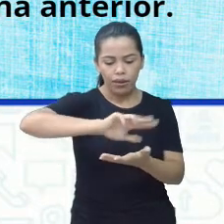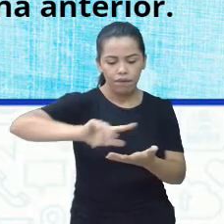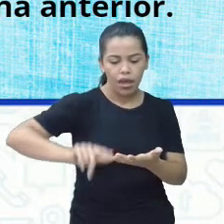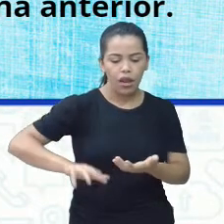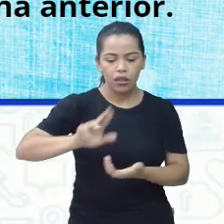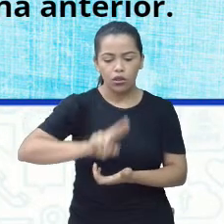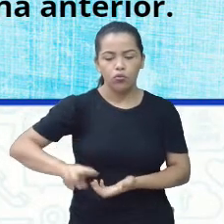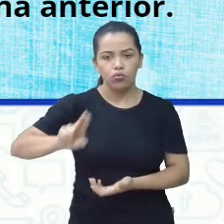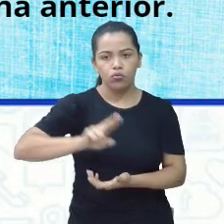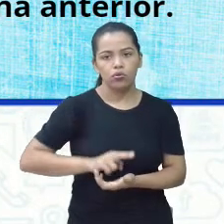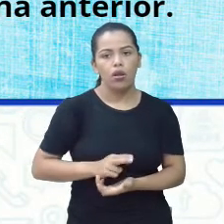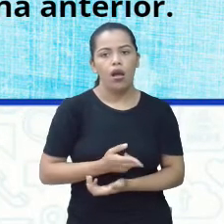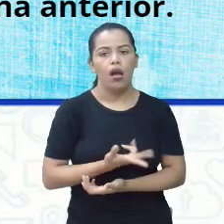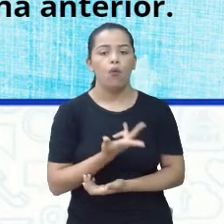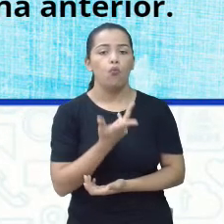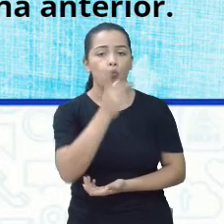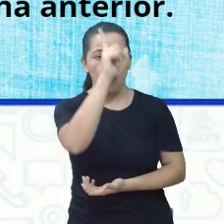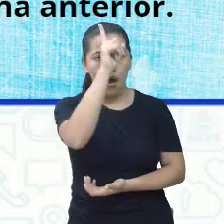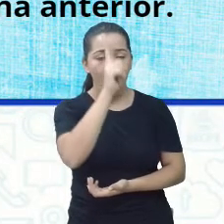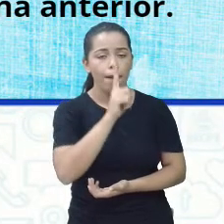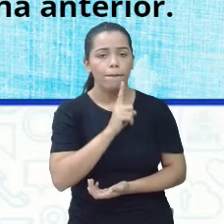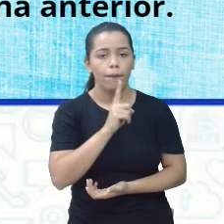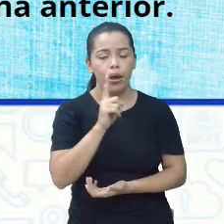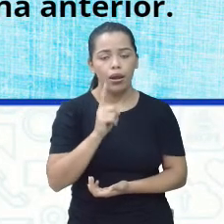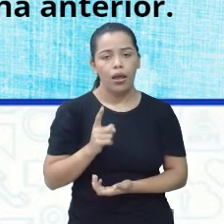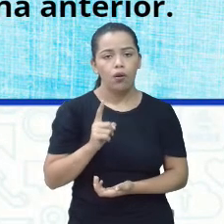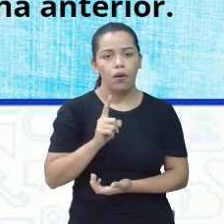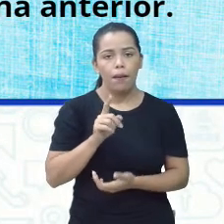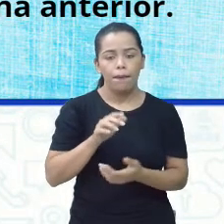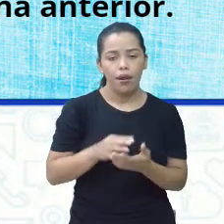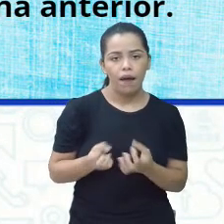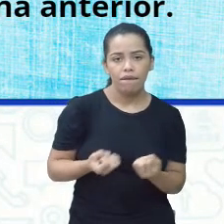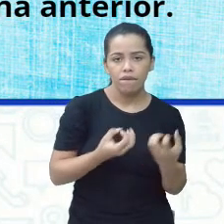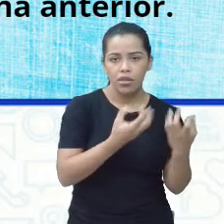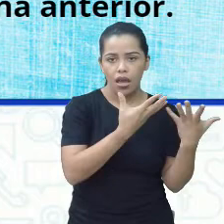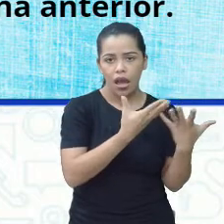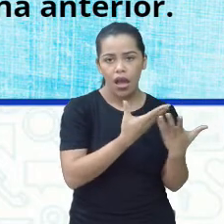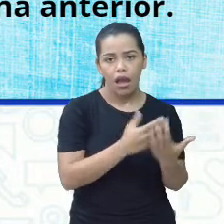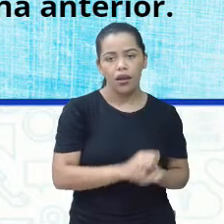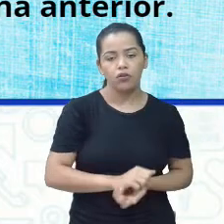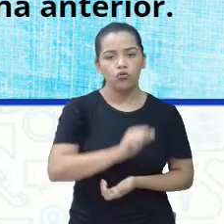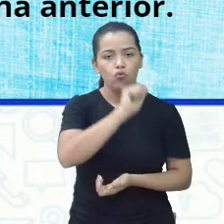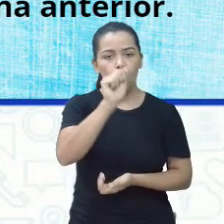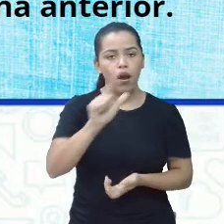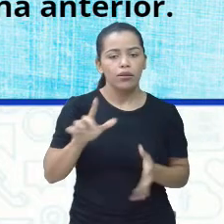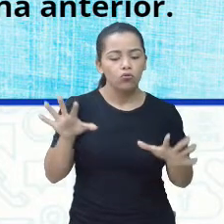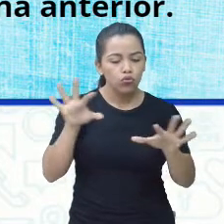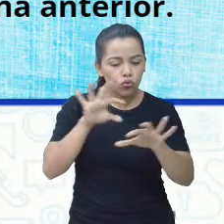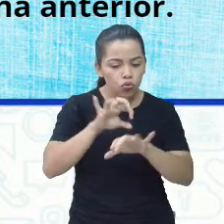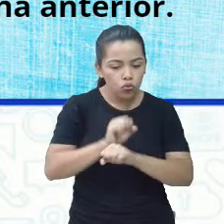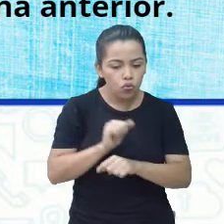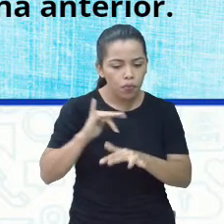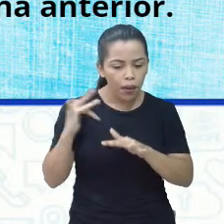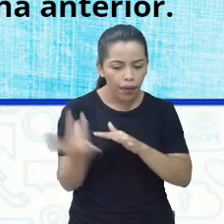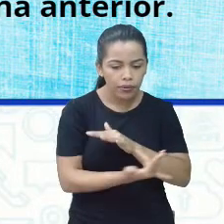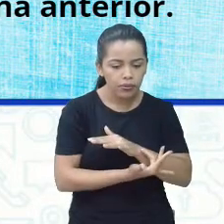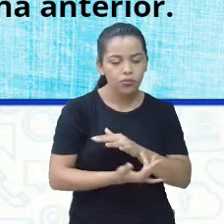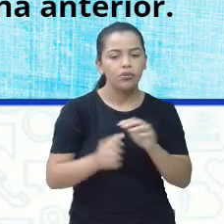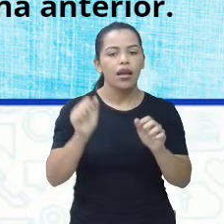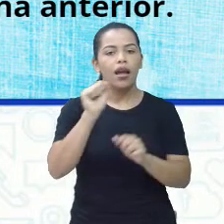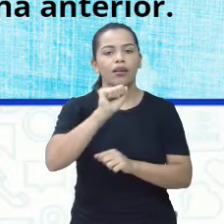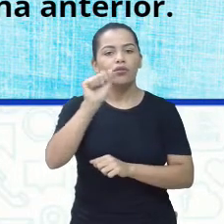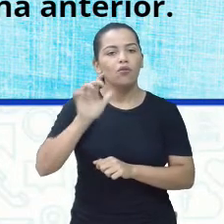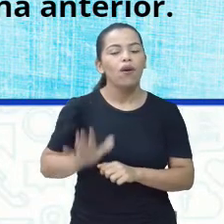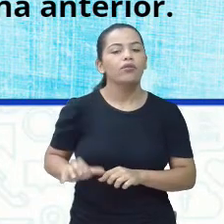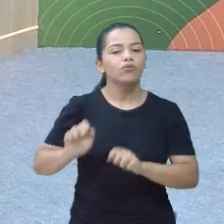amarelo é para viagens, azul escuro para redes sociais e o azul claro para entretenimento. Então,